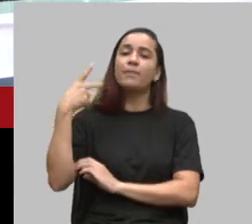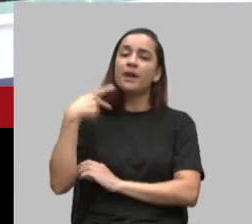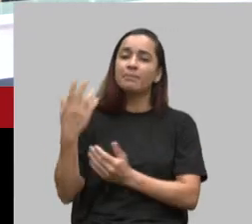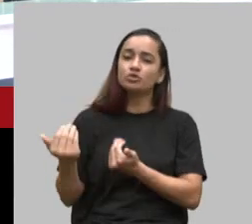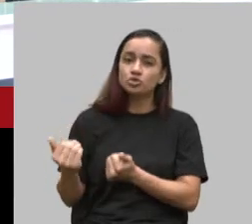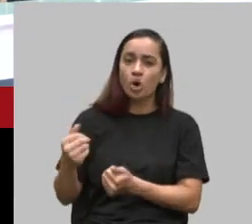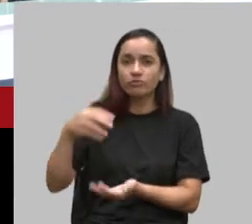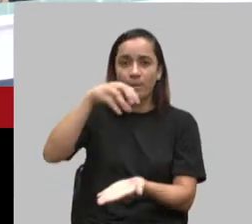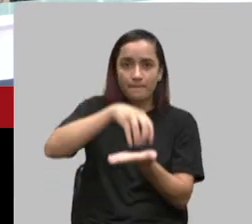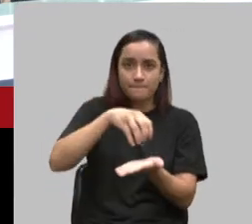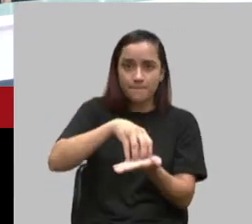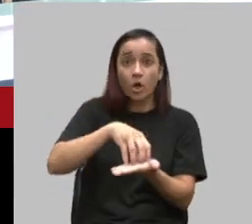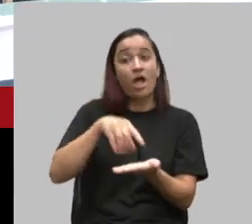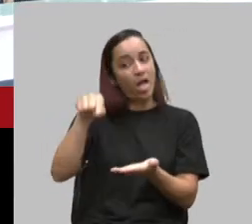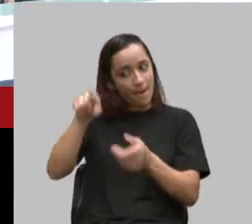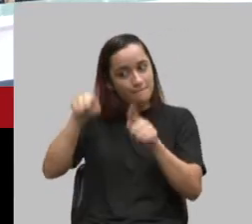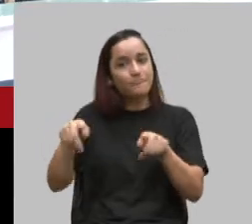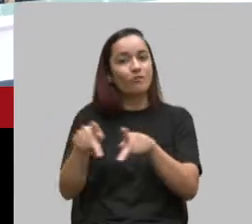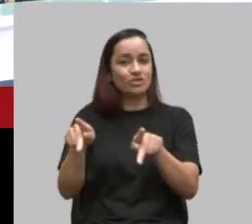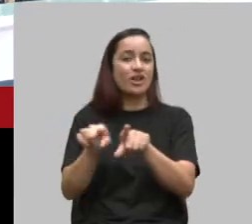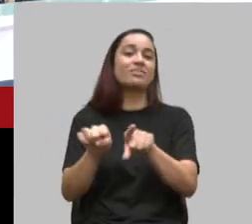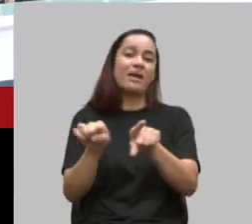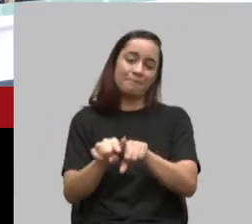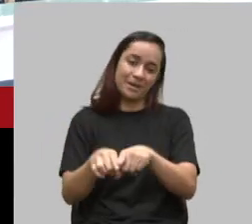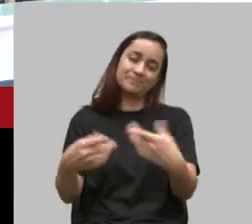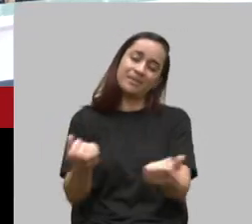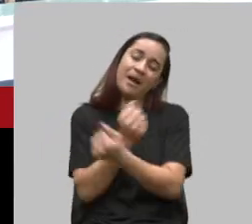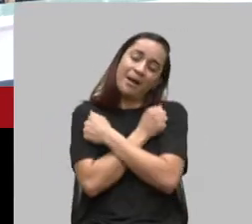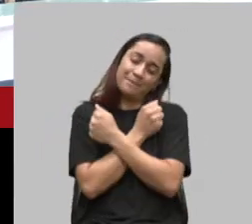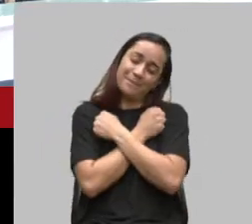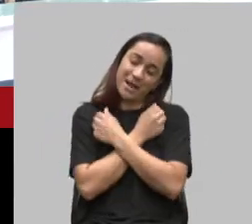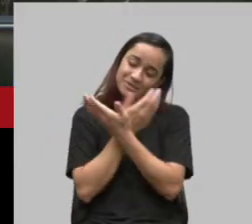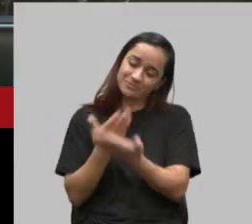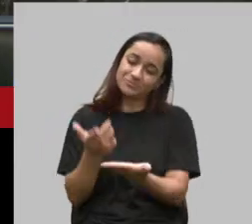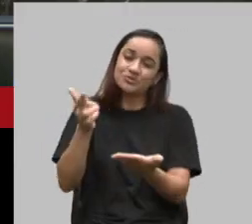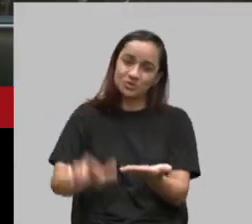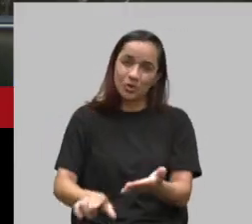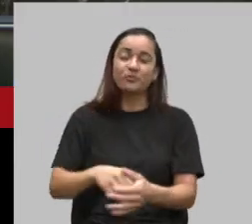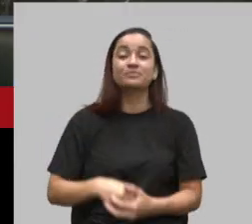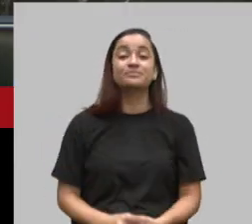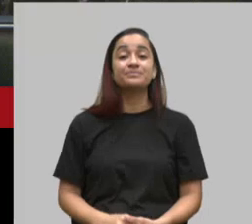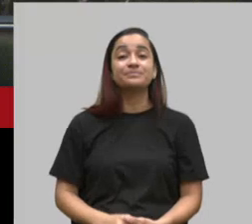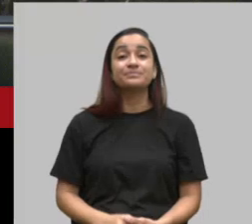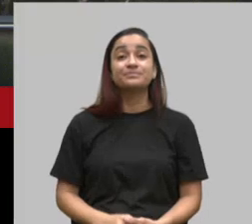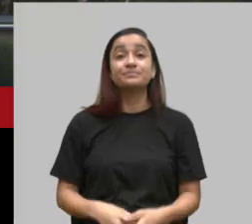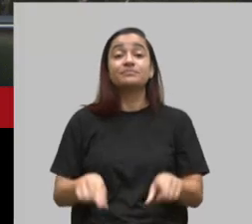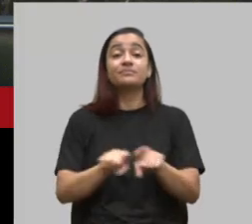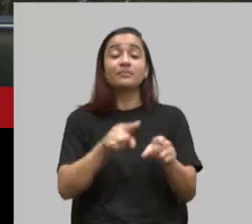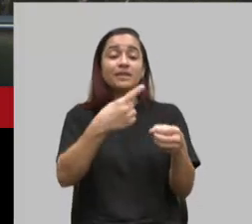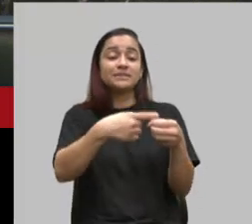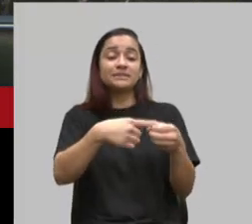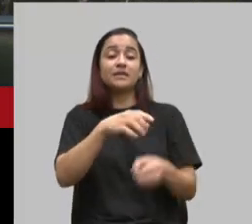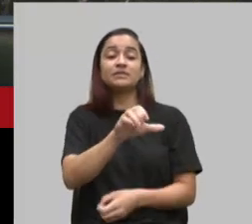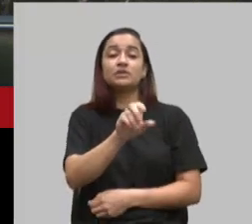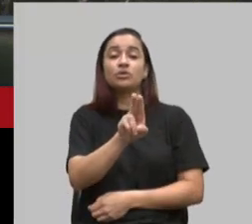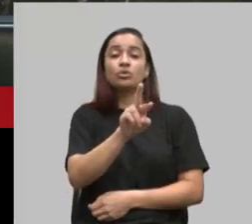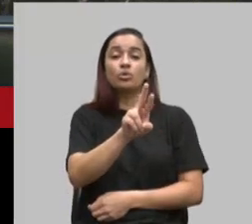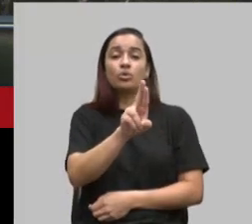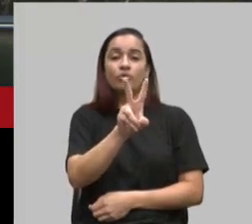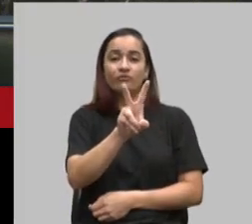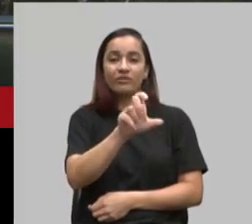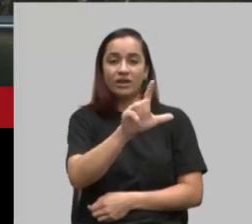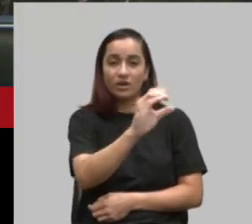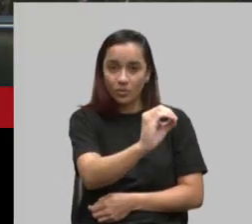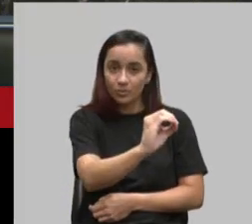não e professora deixar o meu abraço mais uma vez eh da cidade de Curvelo Polo